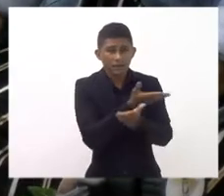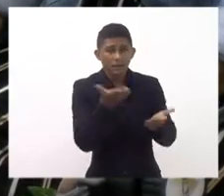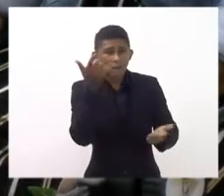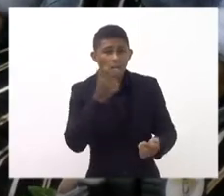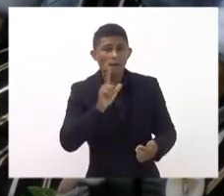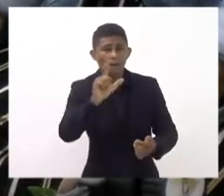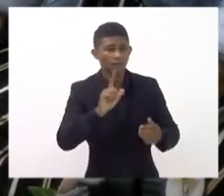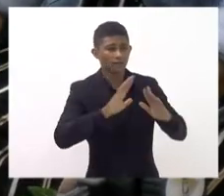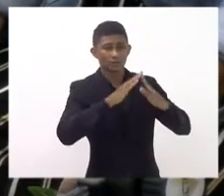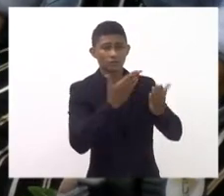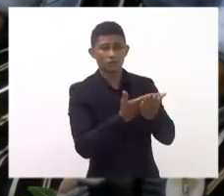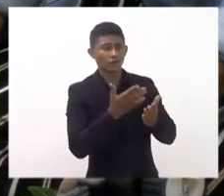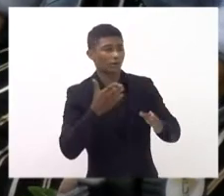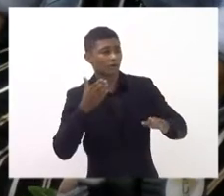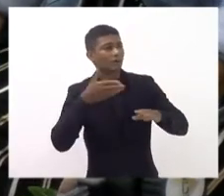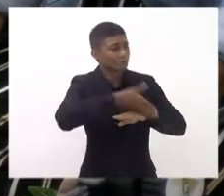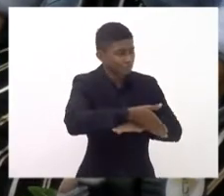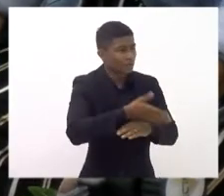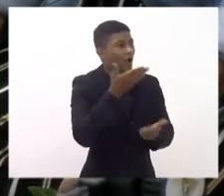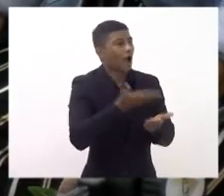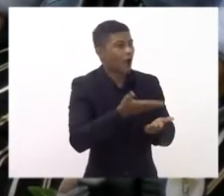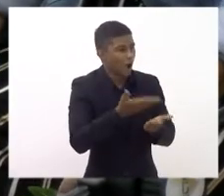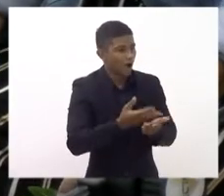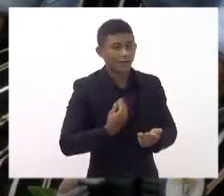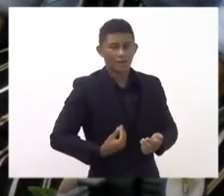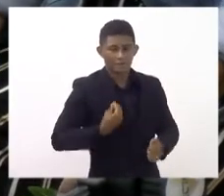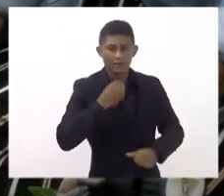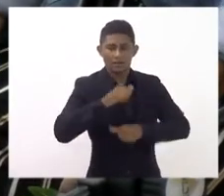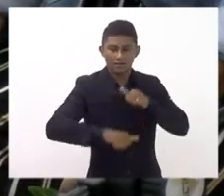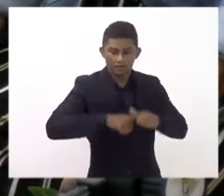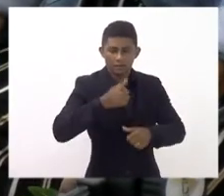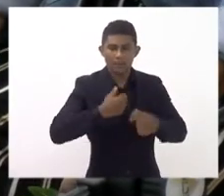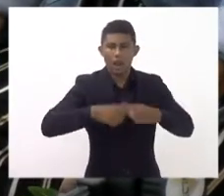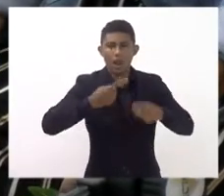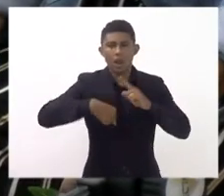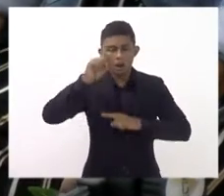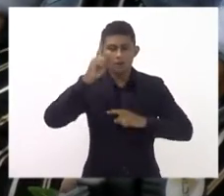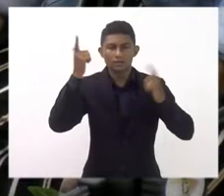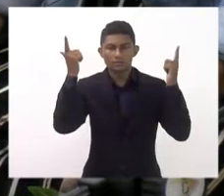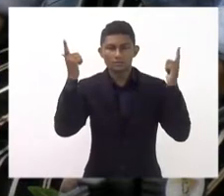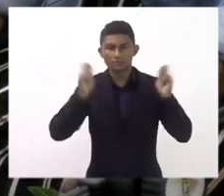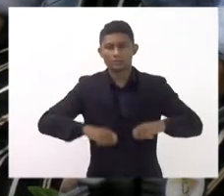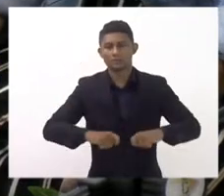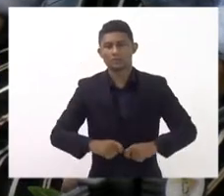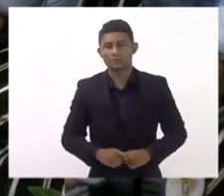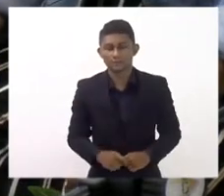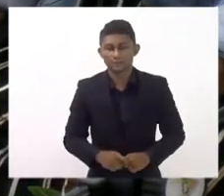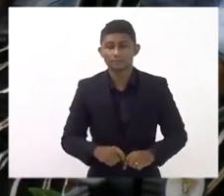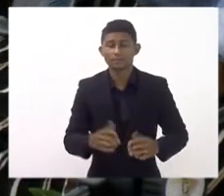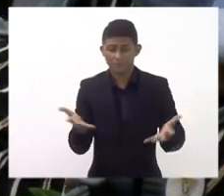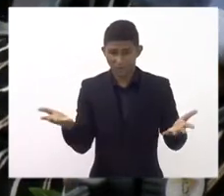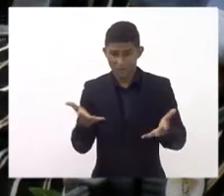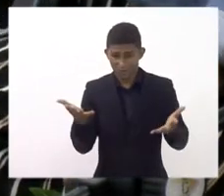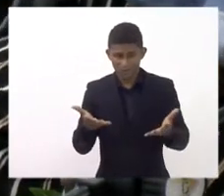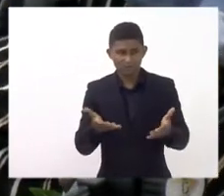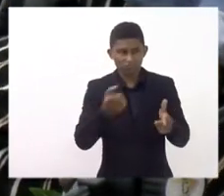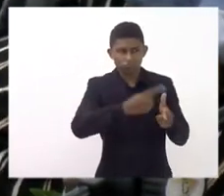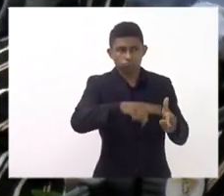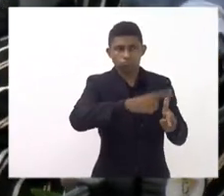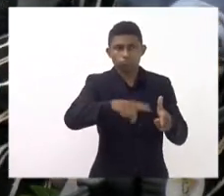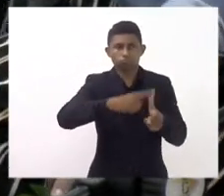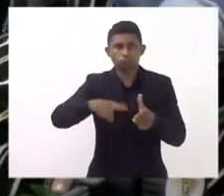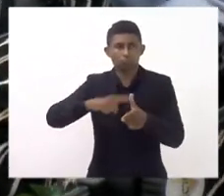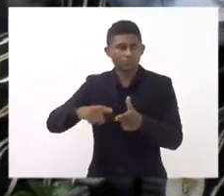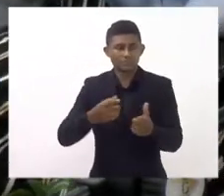transformar as suas vidas. O maior problema hoje dos cursos técnicos públicos e